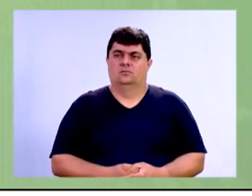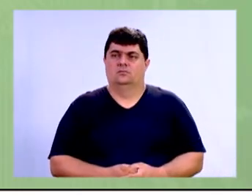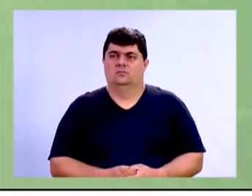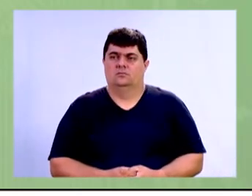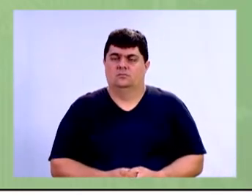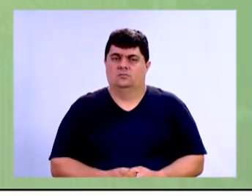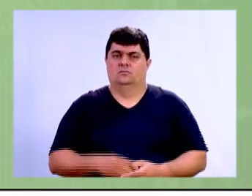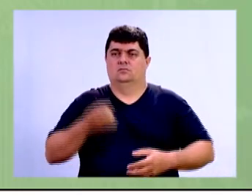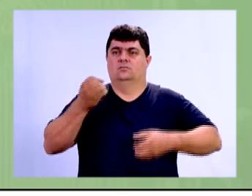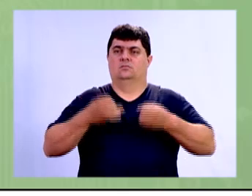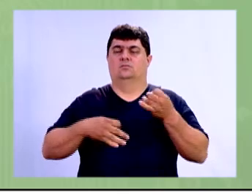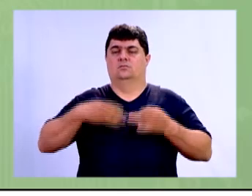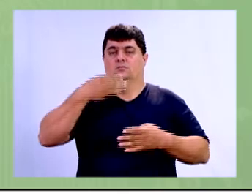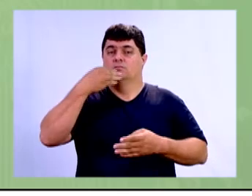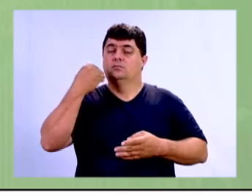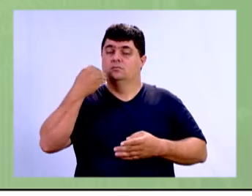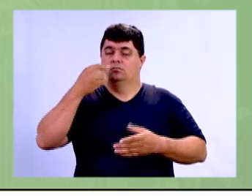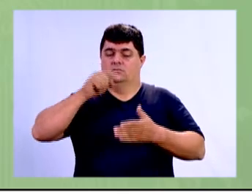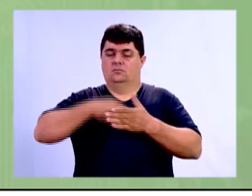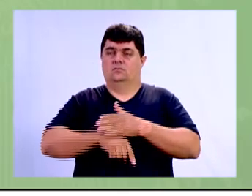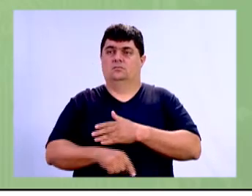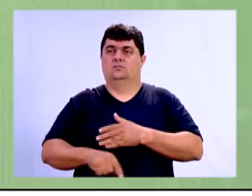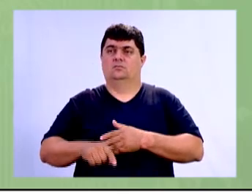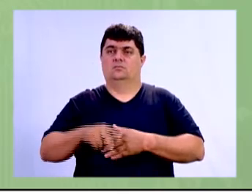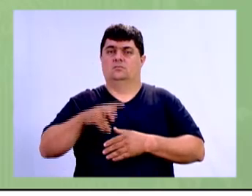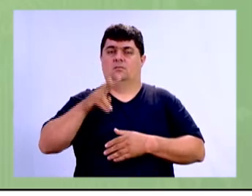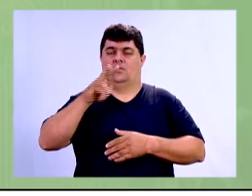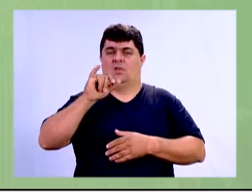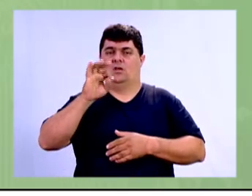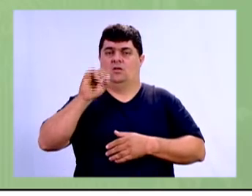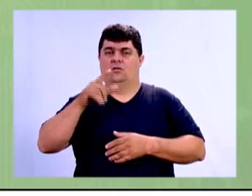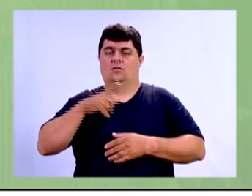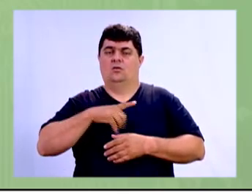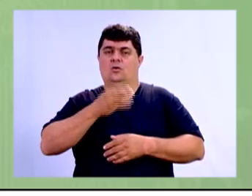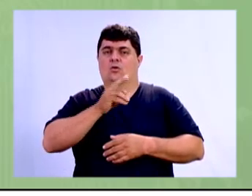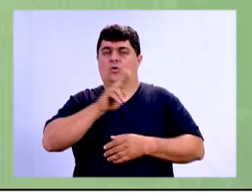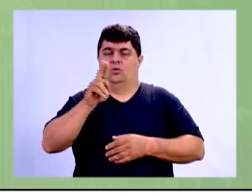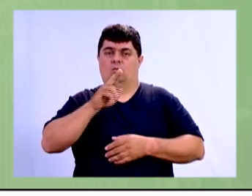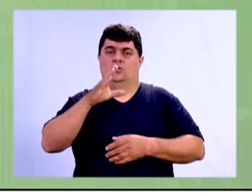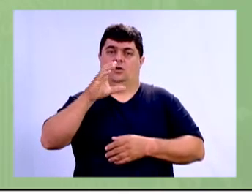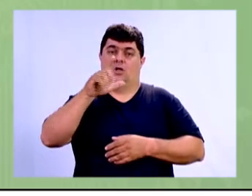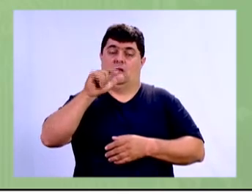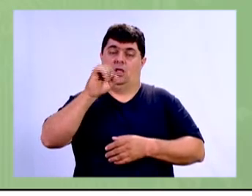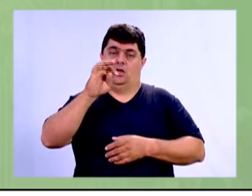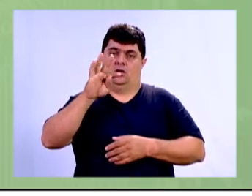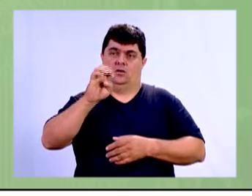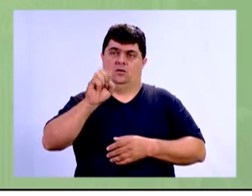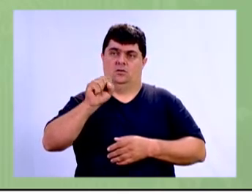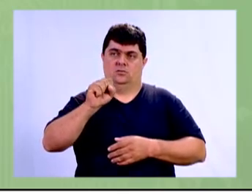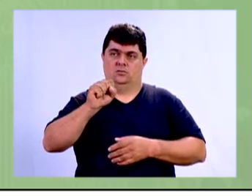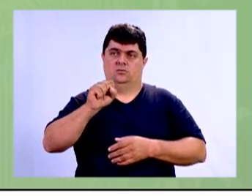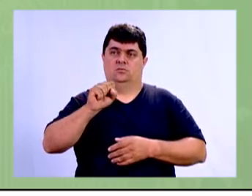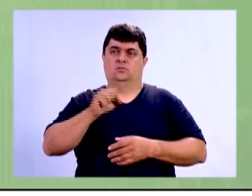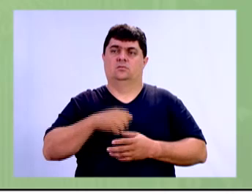explicando melhor aqui, né, o meu vetor chamado clientes, né? Qual é o nome do vetor? Aqui, clientes,